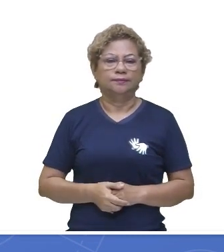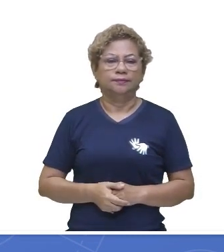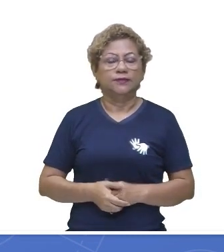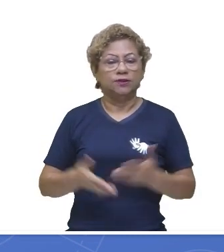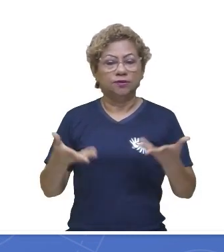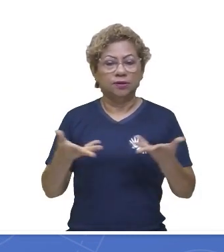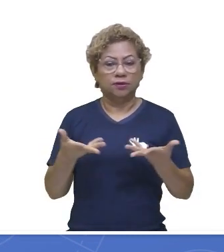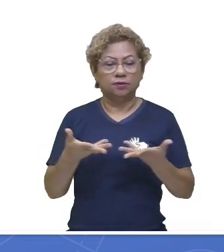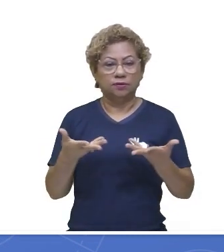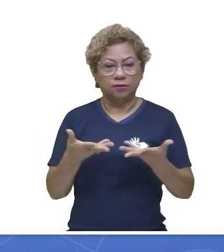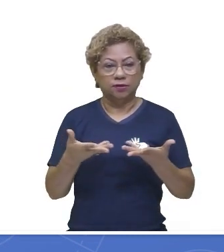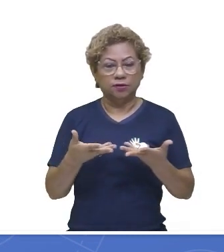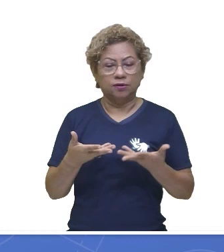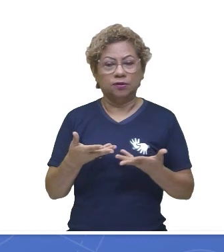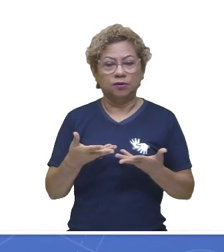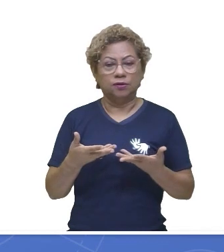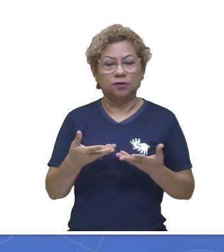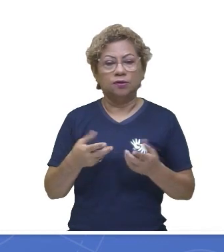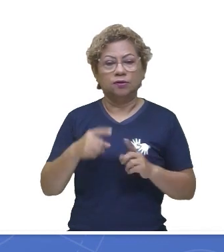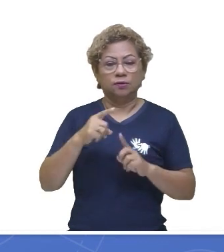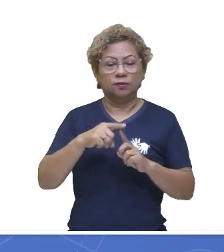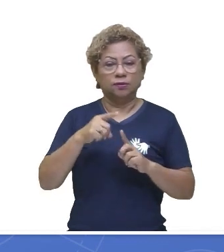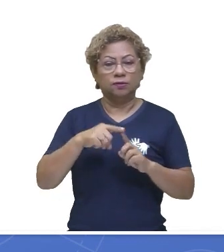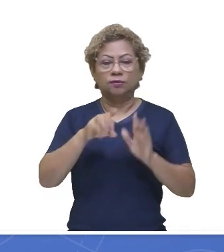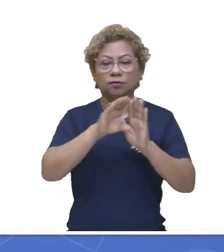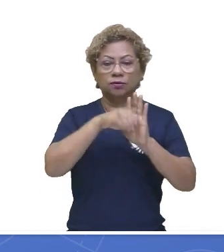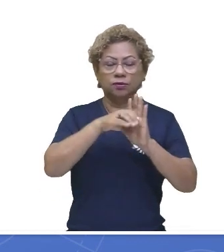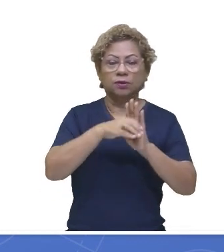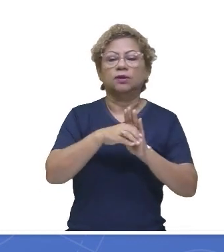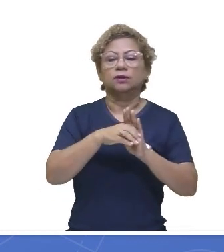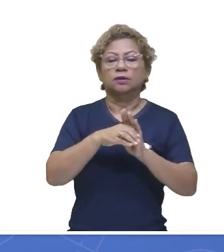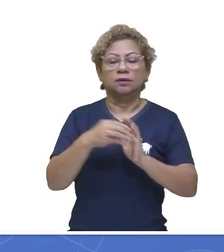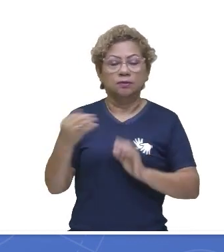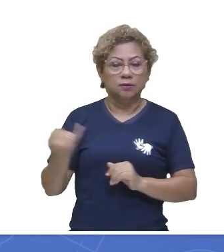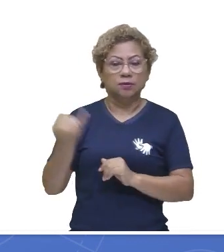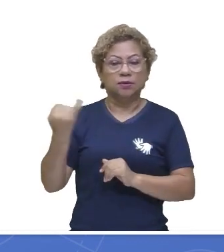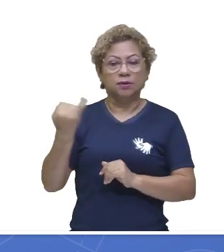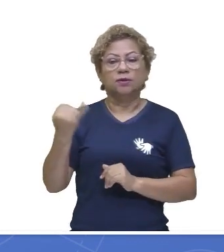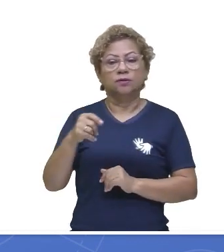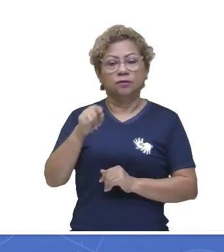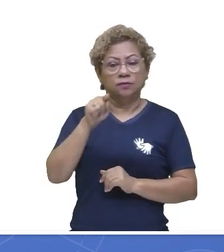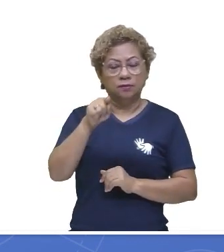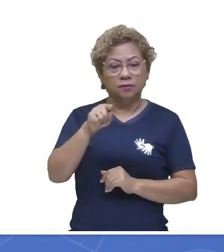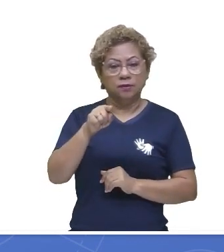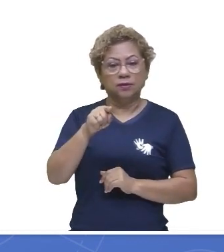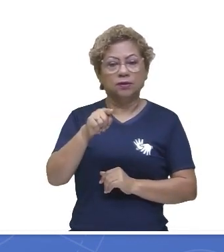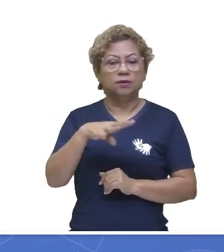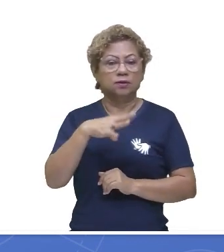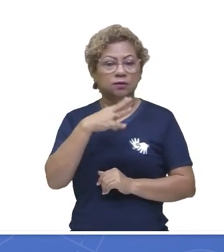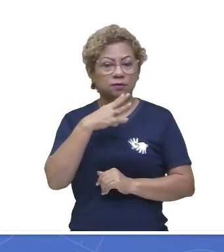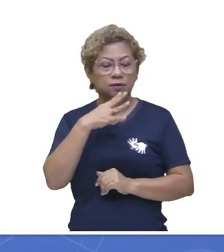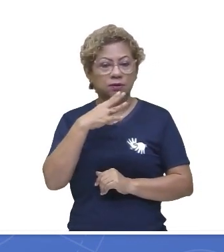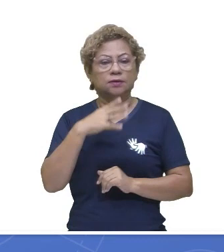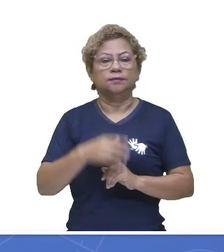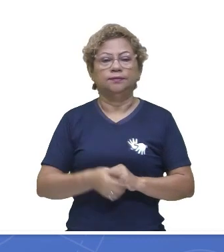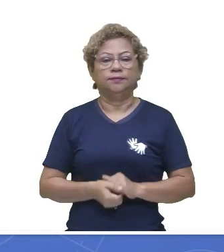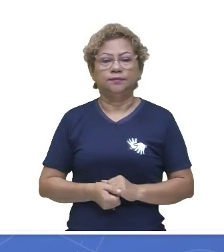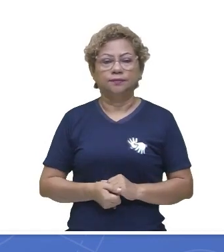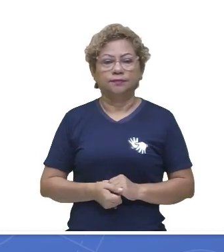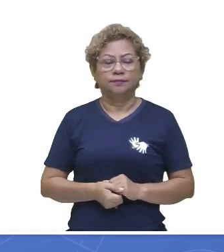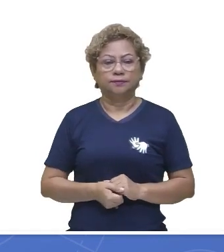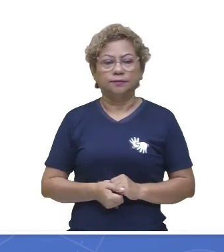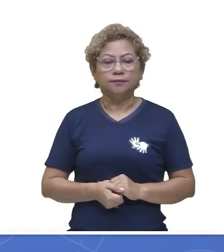falar de um outro conceito, também básico, também importante da calorimetria, que é o conceito de calor